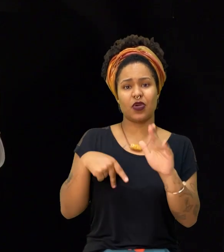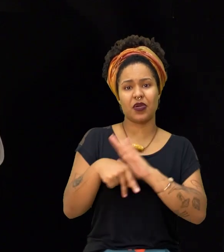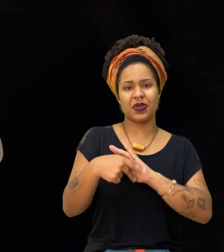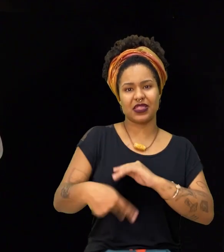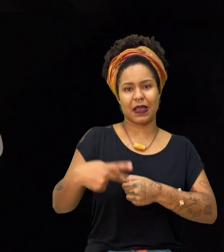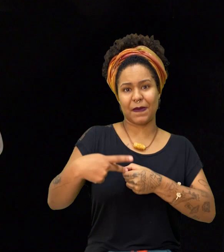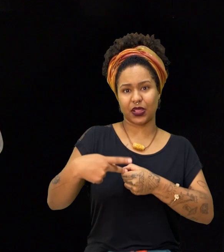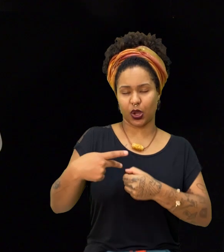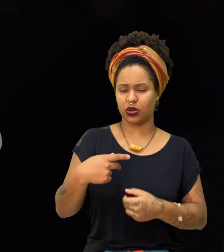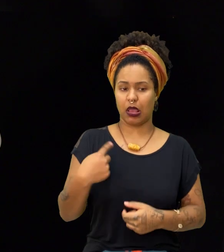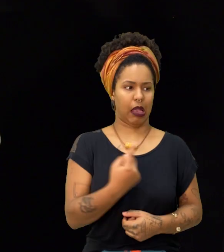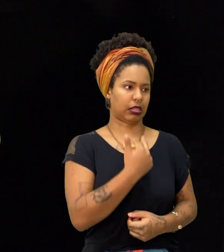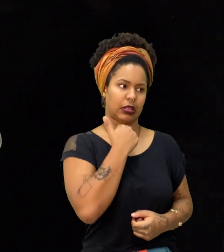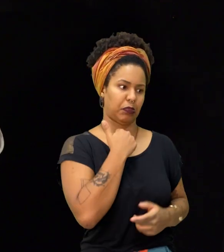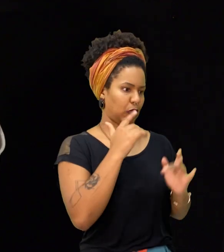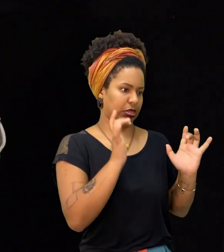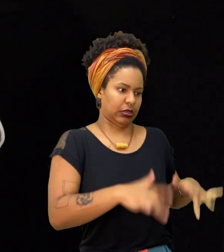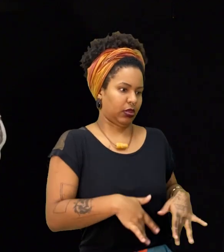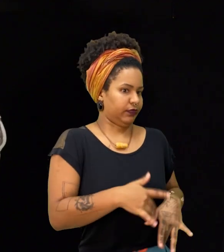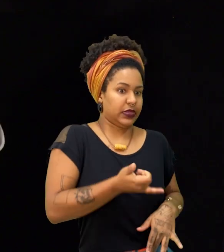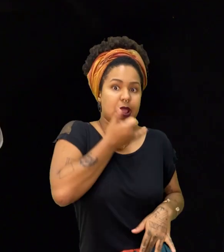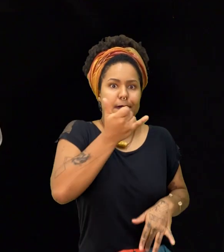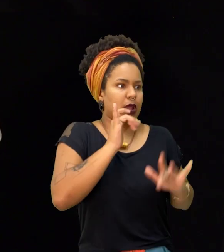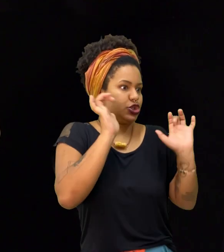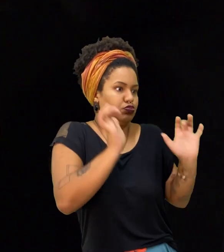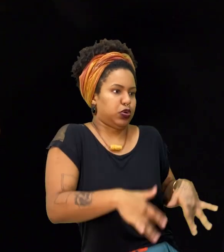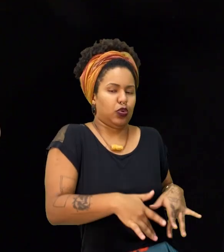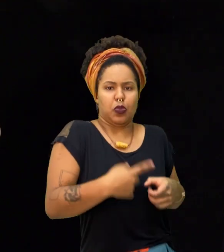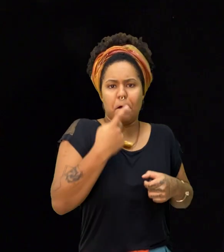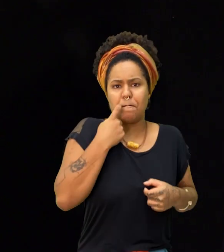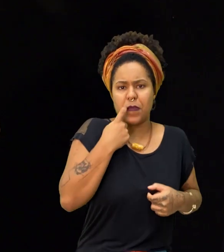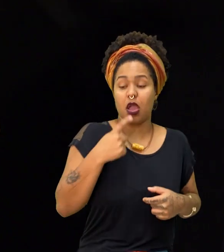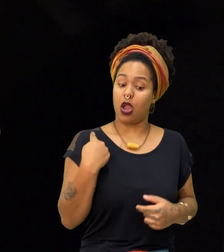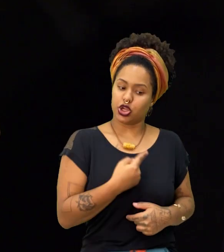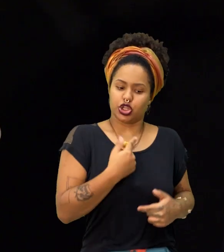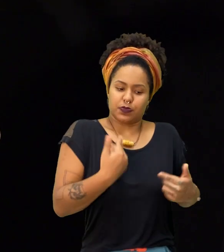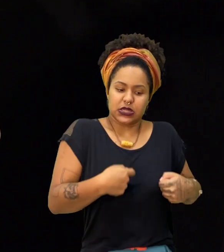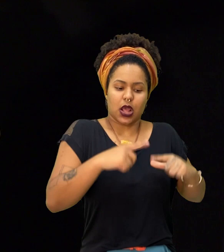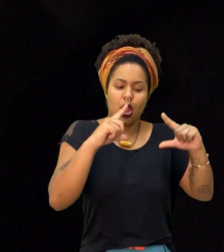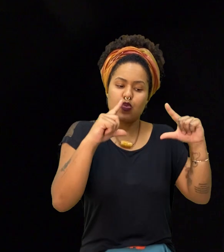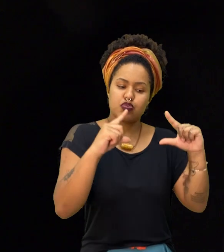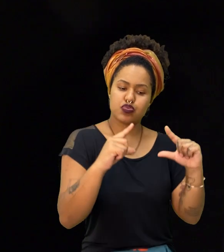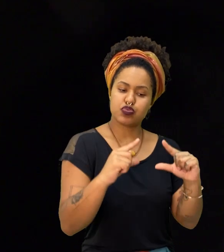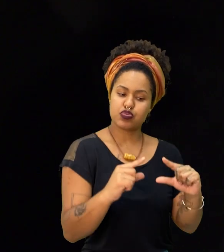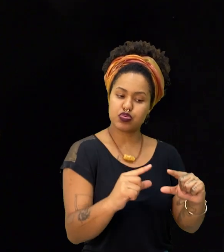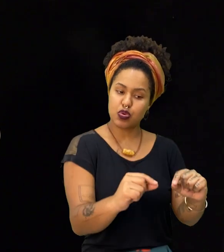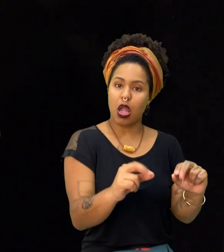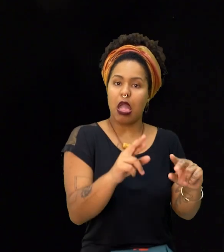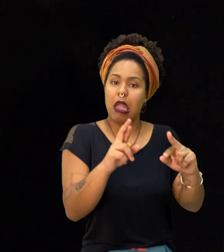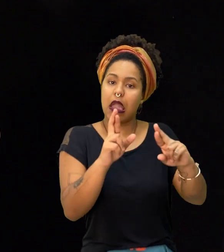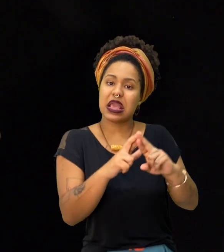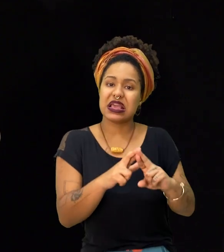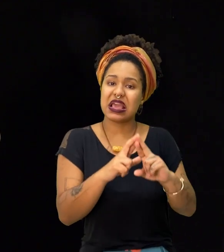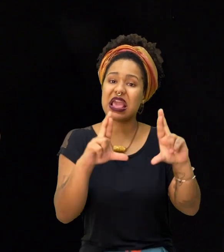petróleo. A gente não pode abrir mão de uma hora para outra. A gente vai reduzir, a gente vai reciclar uma parte